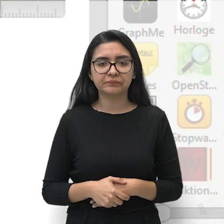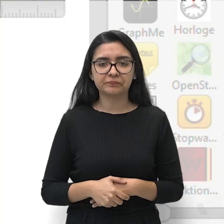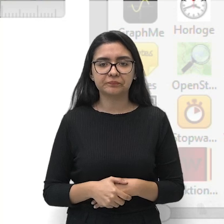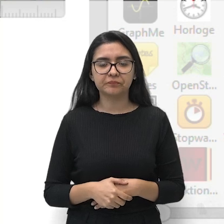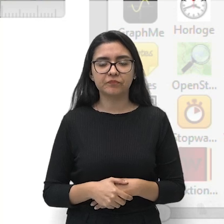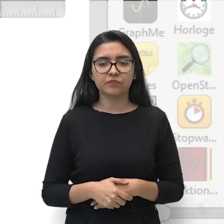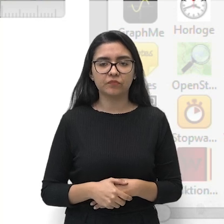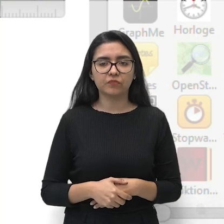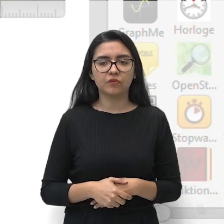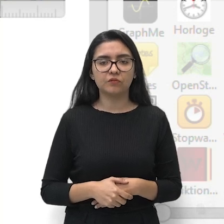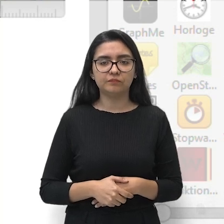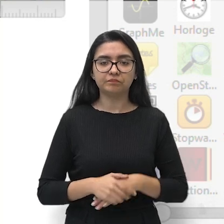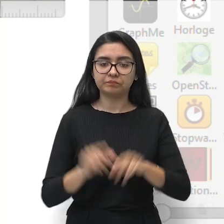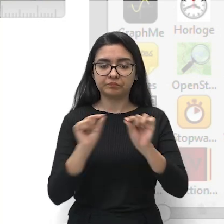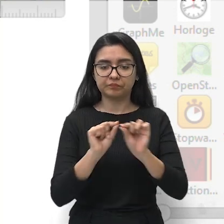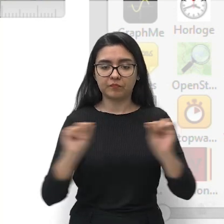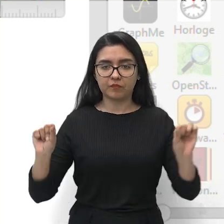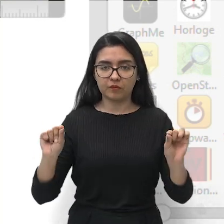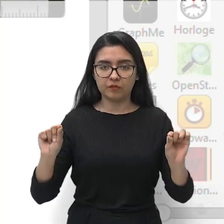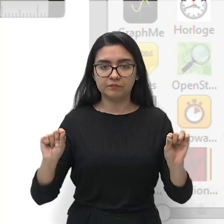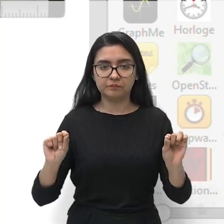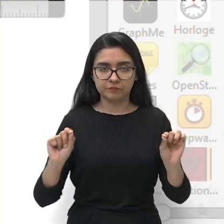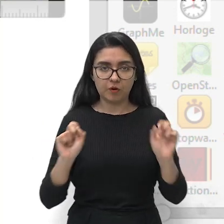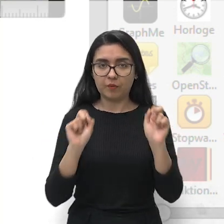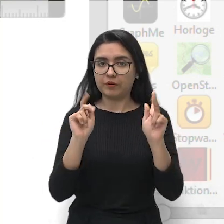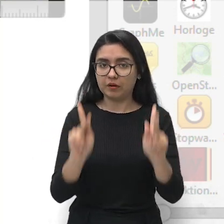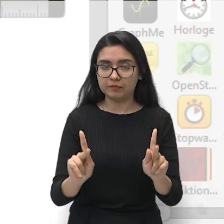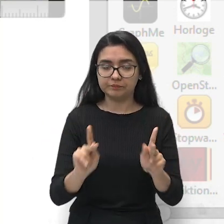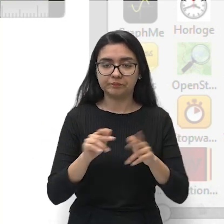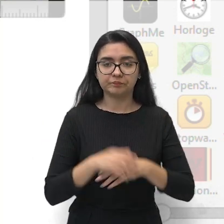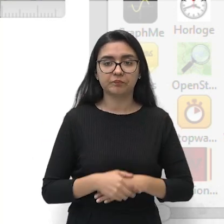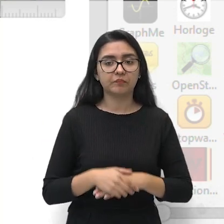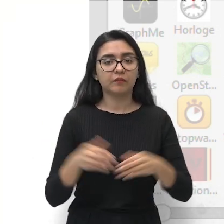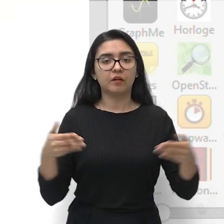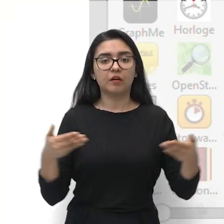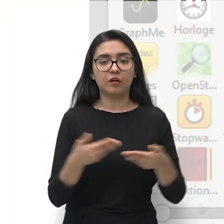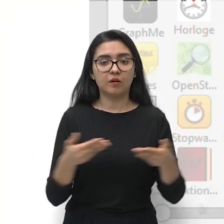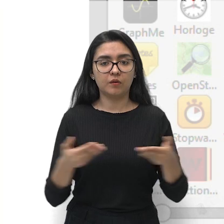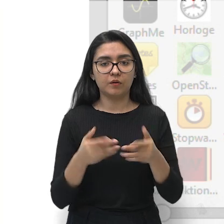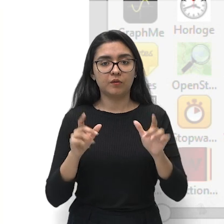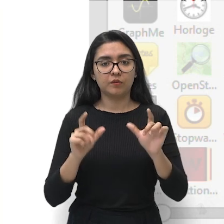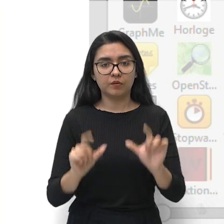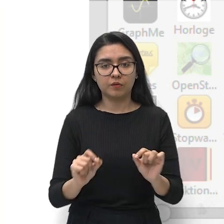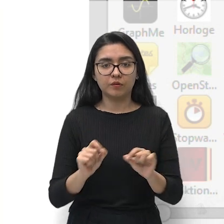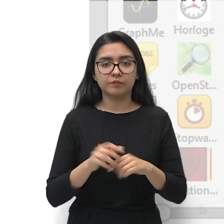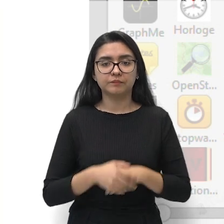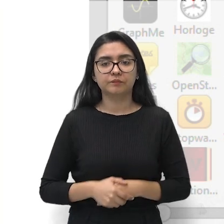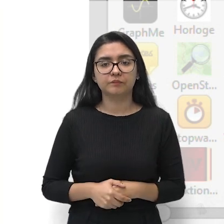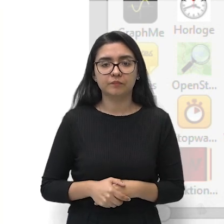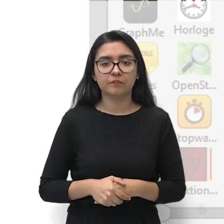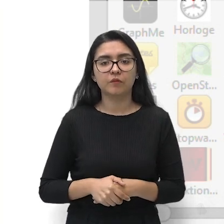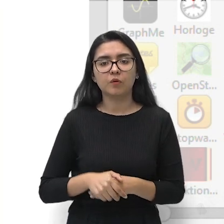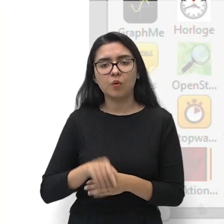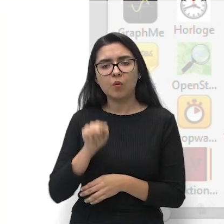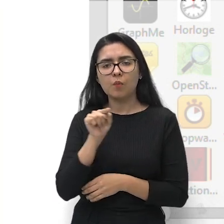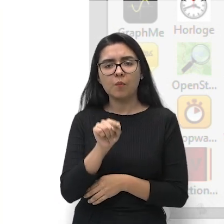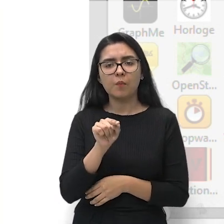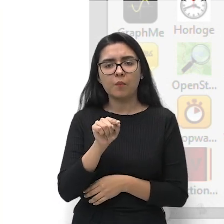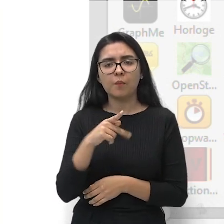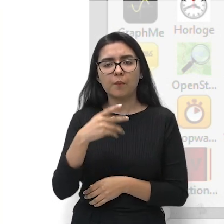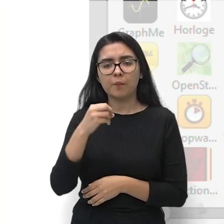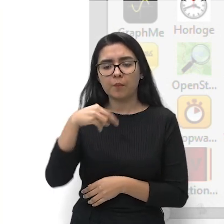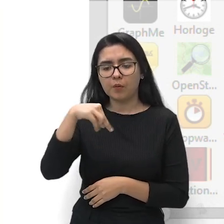Muito bem. Próximo passo. Vamos determinar aqui um ponto nessa reta aqui